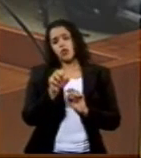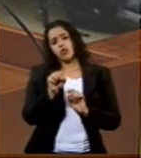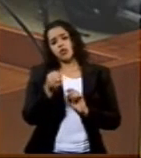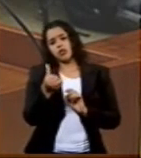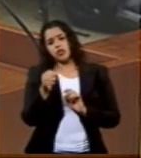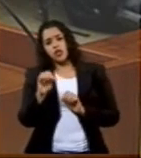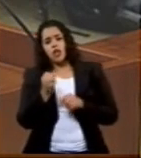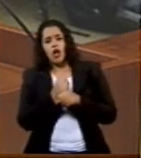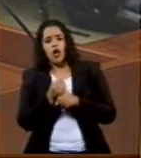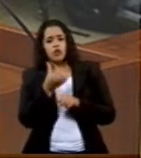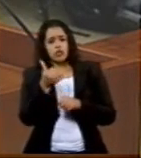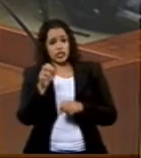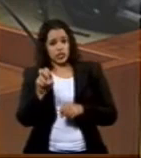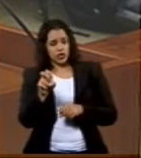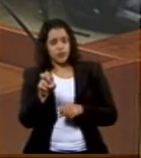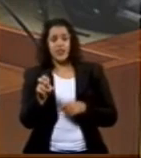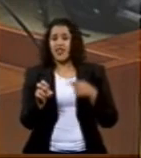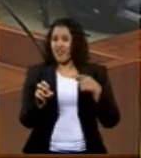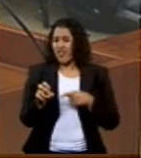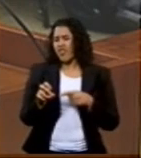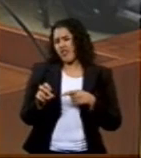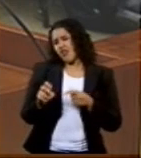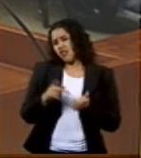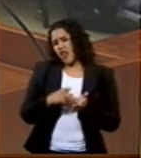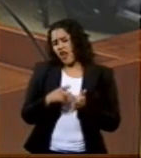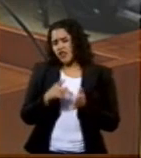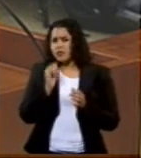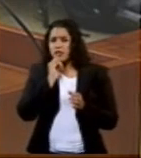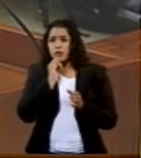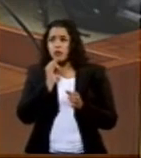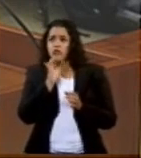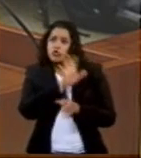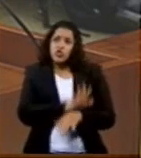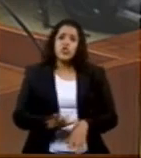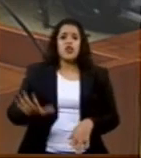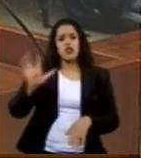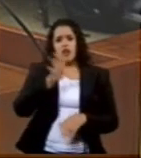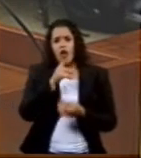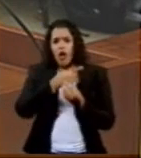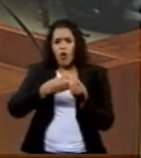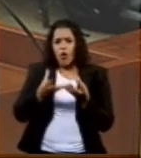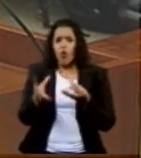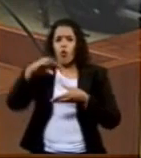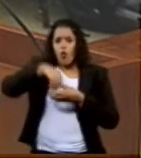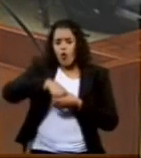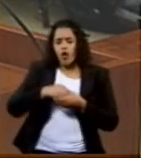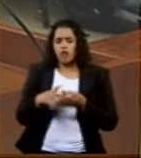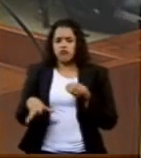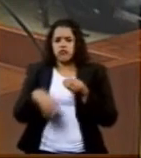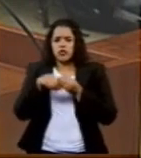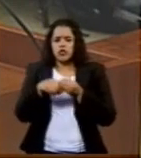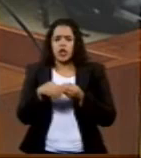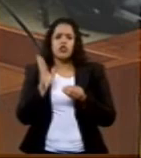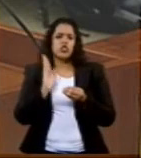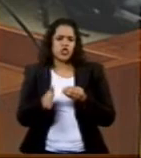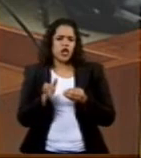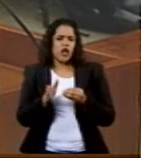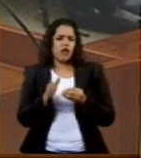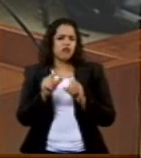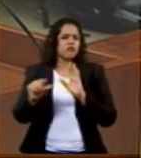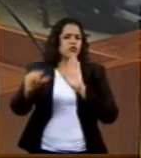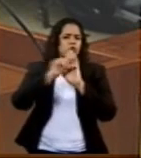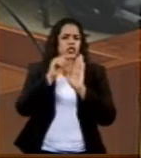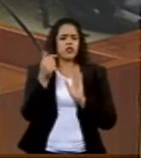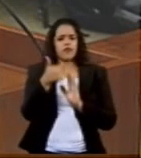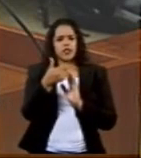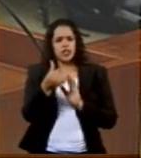de 1965, ele, na verdade, ele traz um englobamento dos adicionais que estão esculpidos lá no inciso 23,